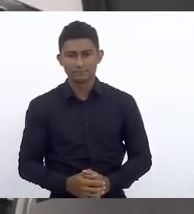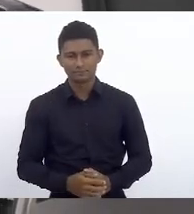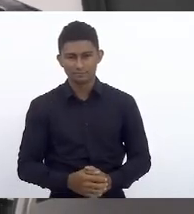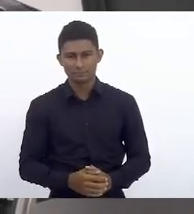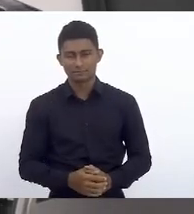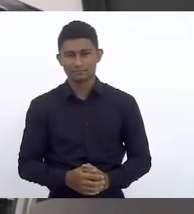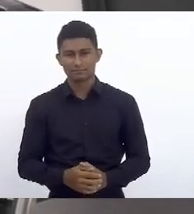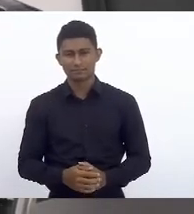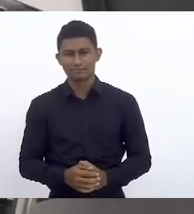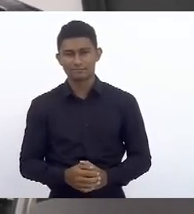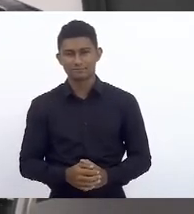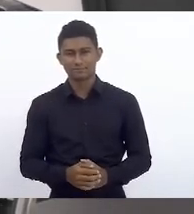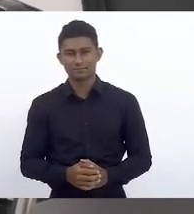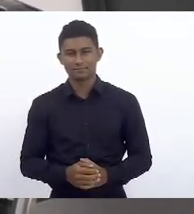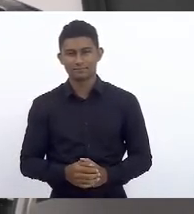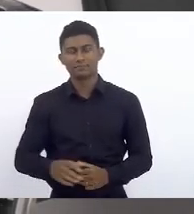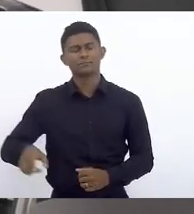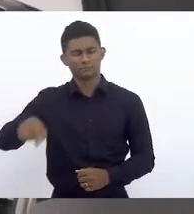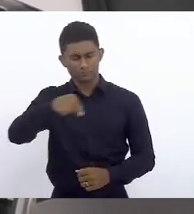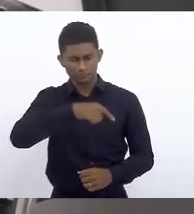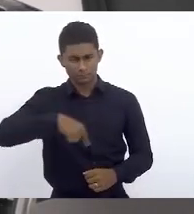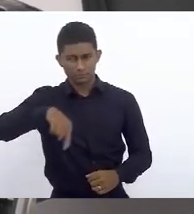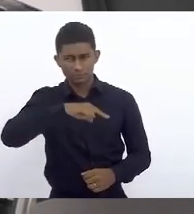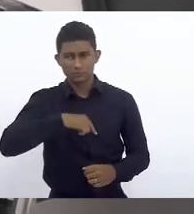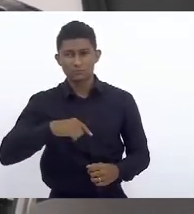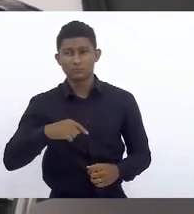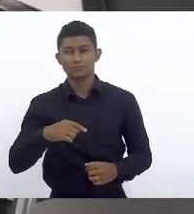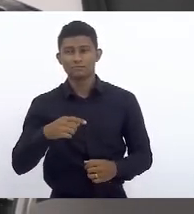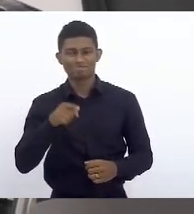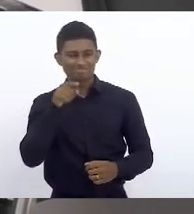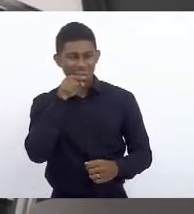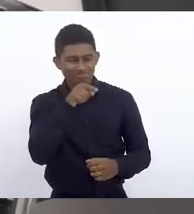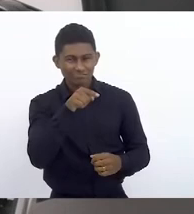Nós vamos abrir